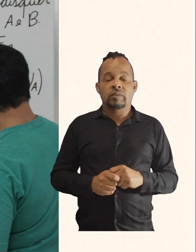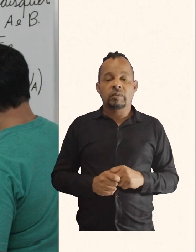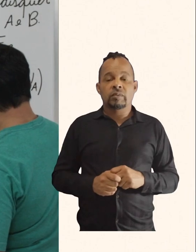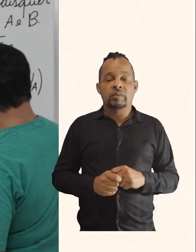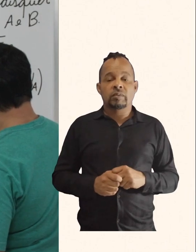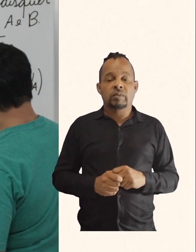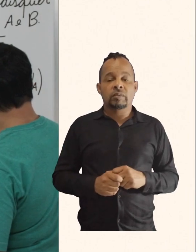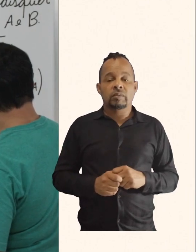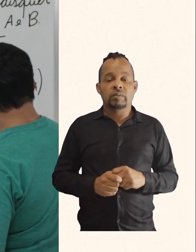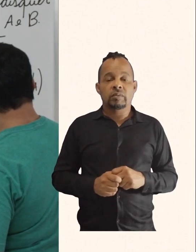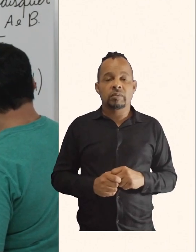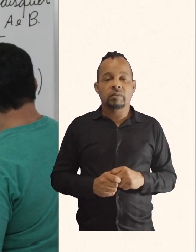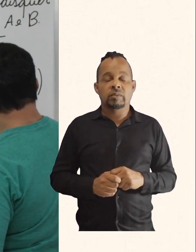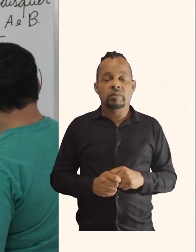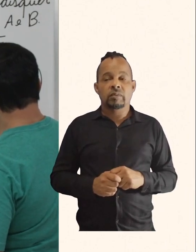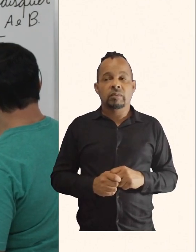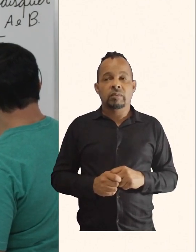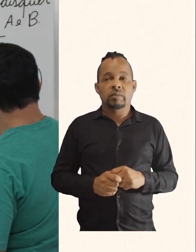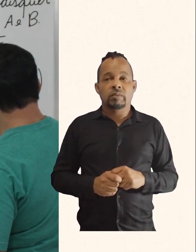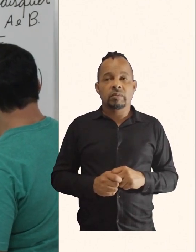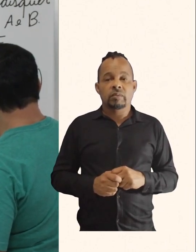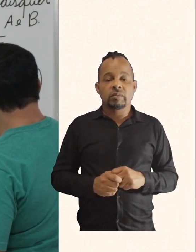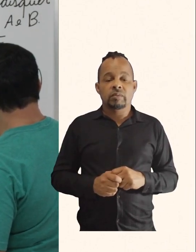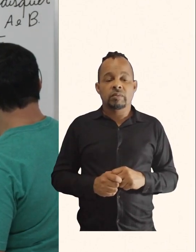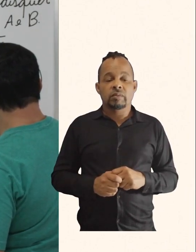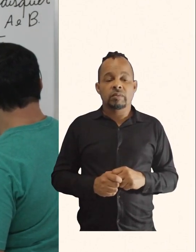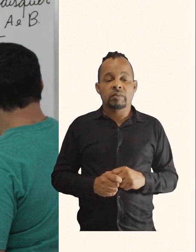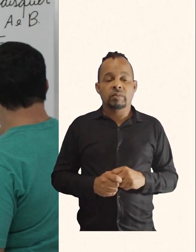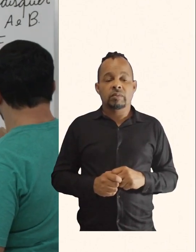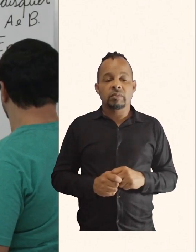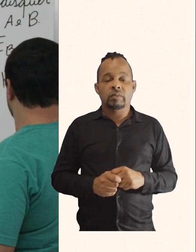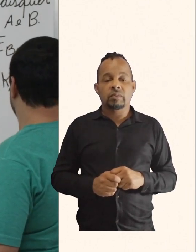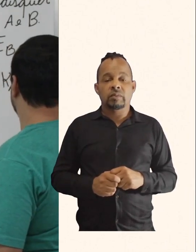UB menos UA.